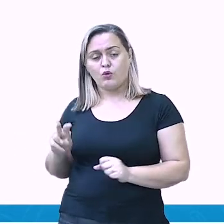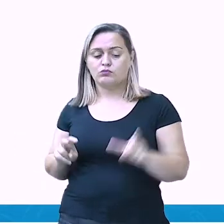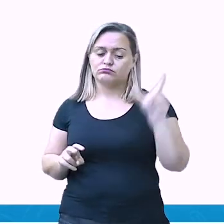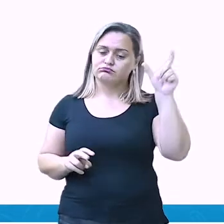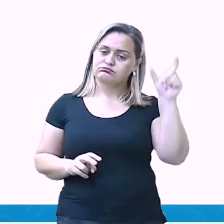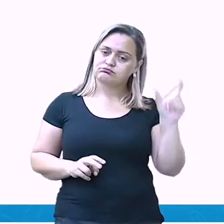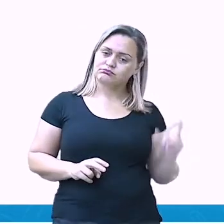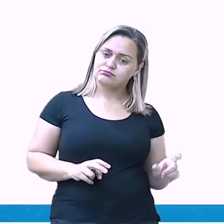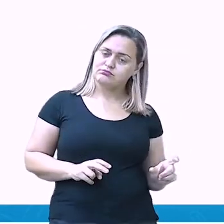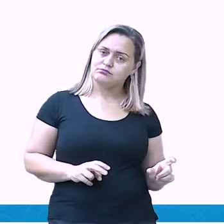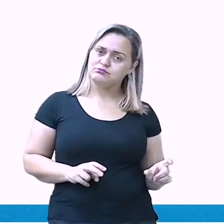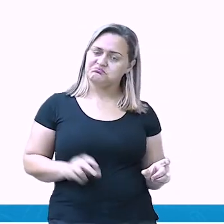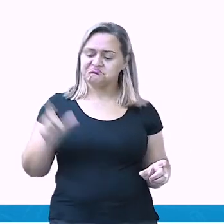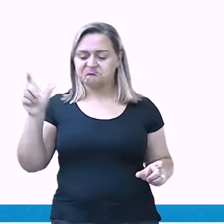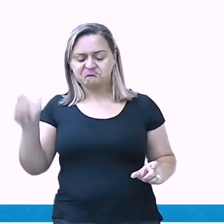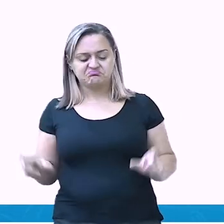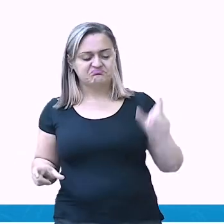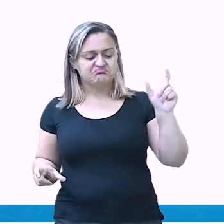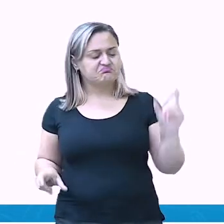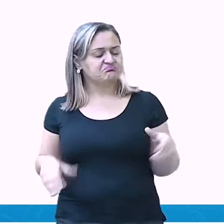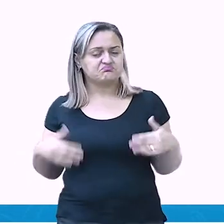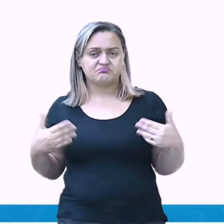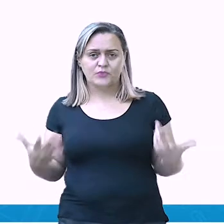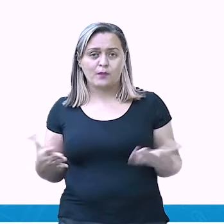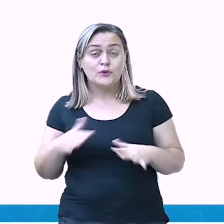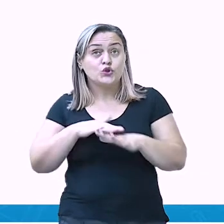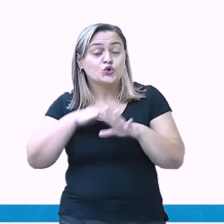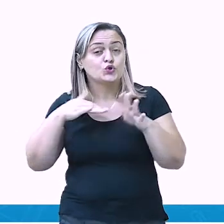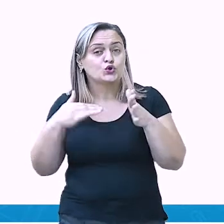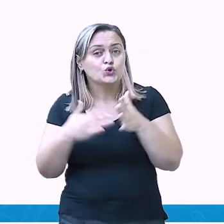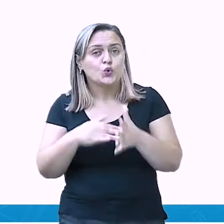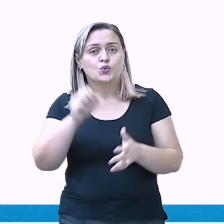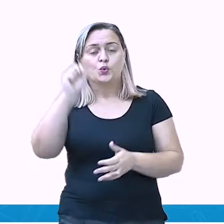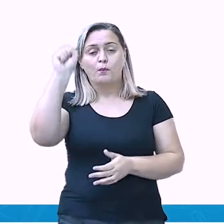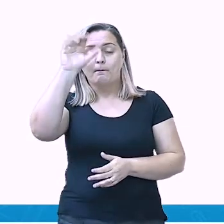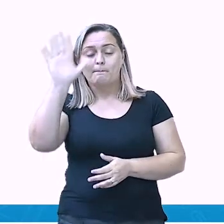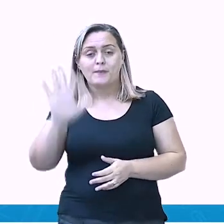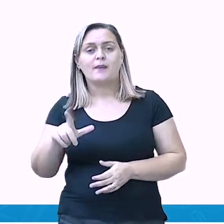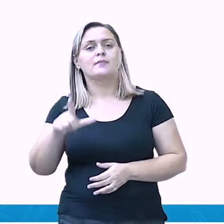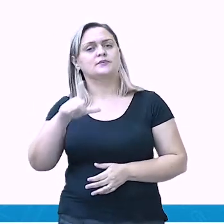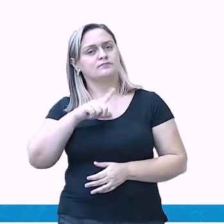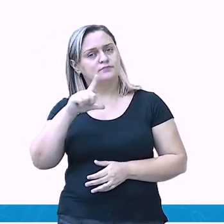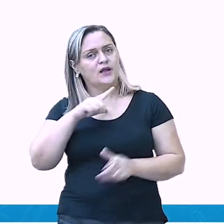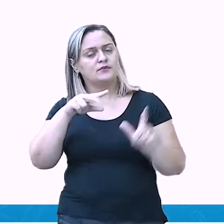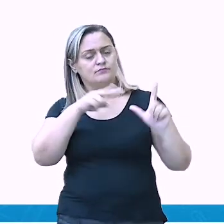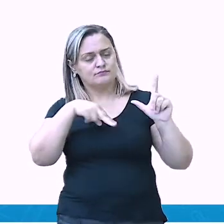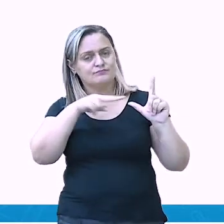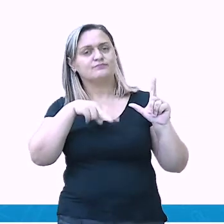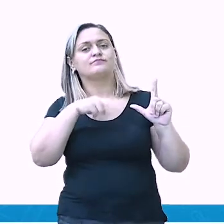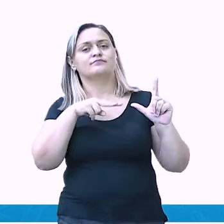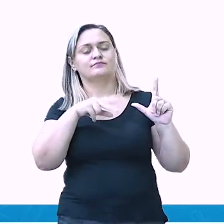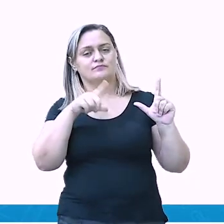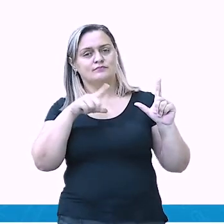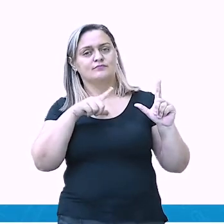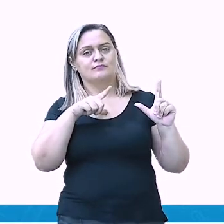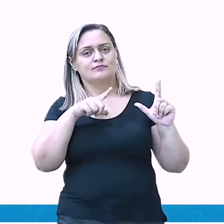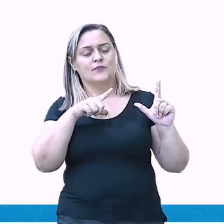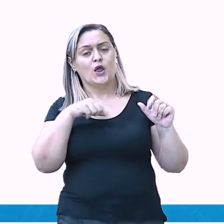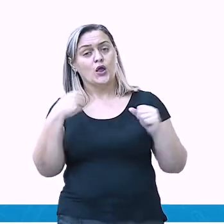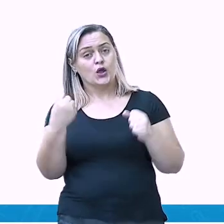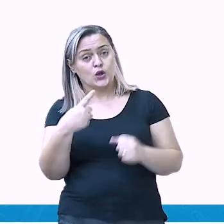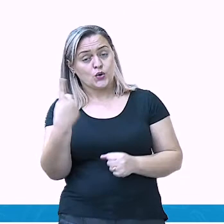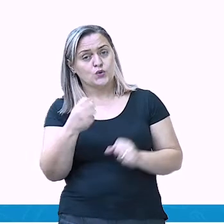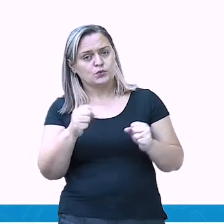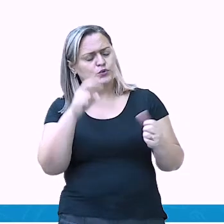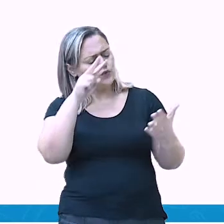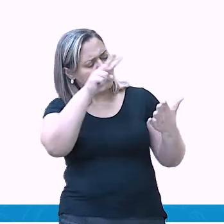mas todos eles possuem legenda. Através dessa legenda é que nós vamos identificar o